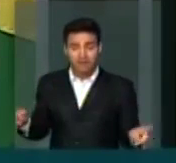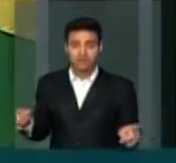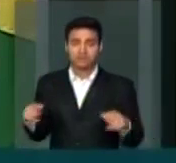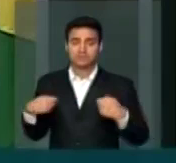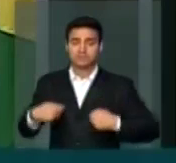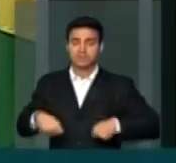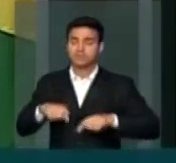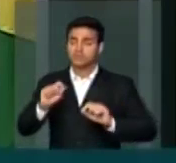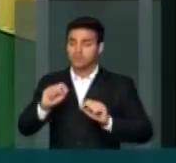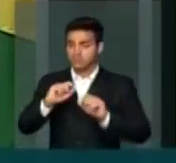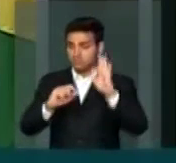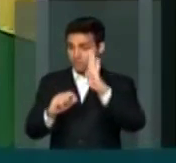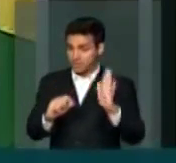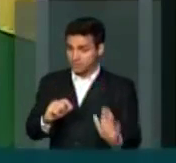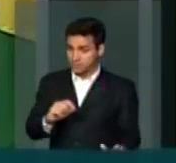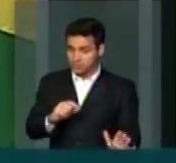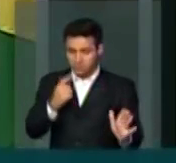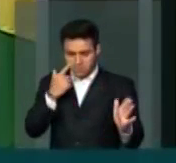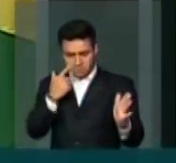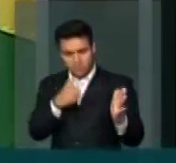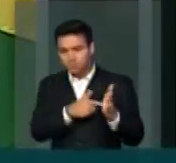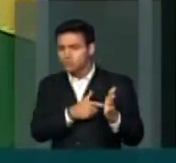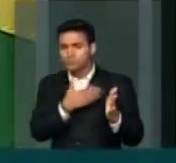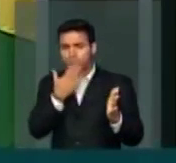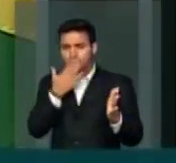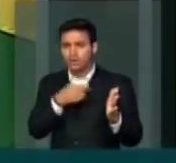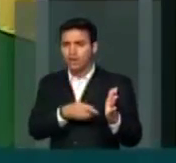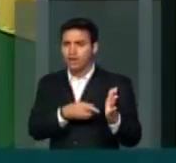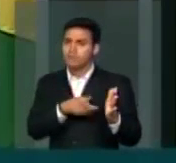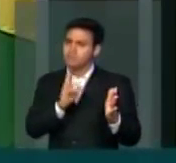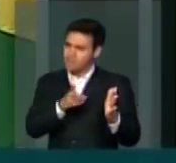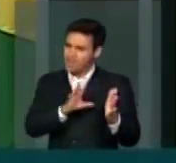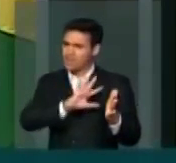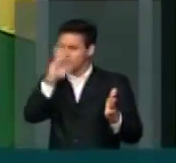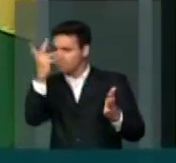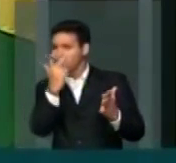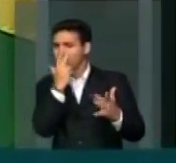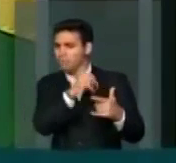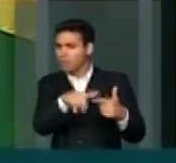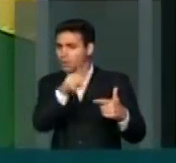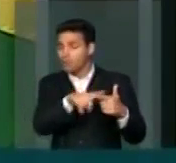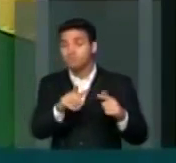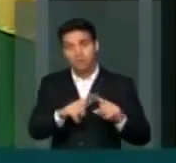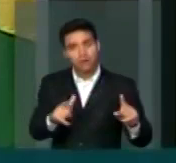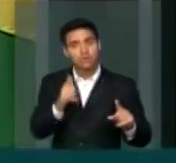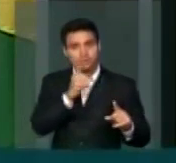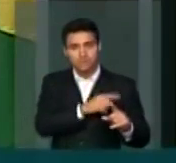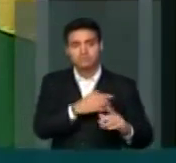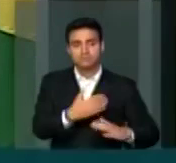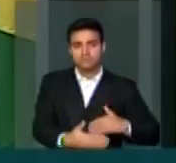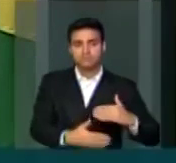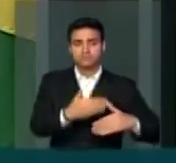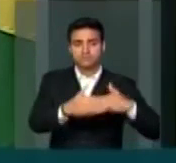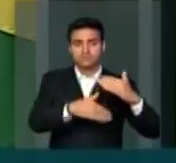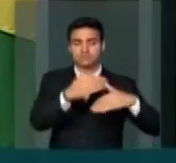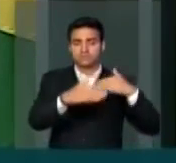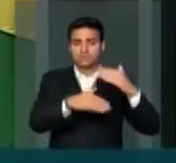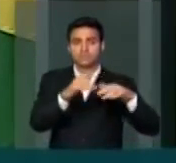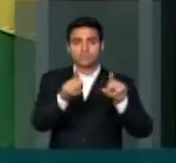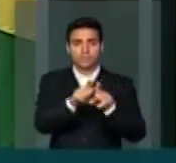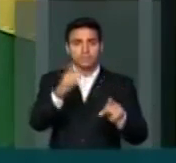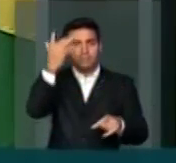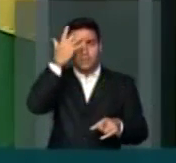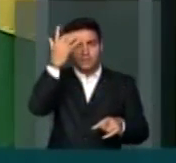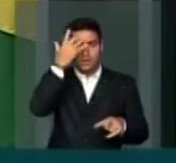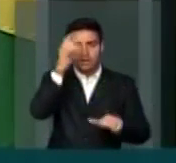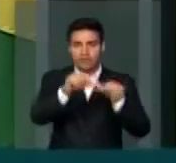a dinâmica do Brasil real, que apesar de todas as vicissitudes, avança e se moderniza, e o